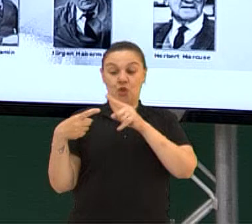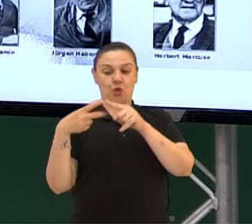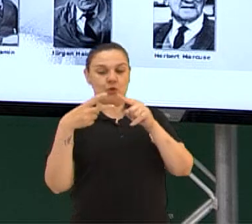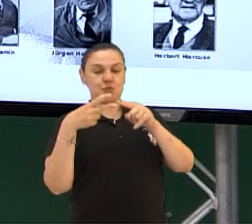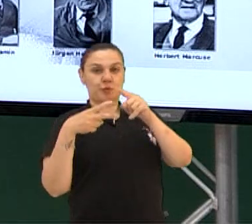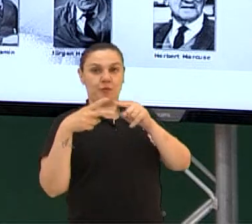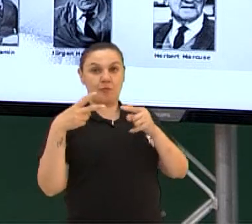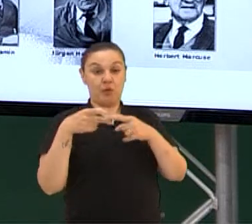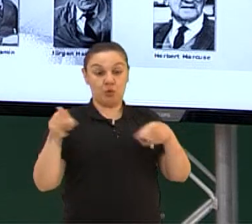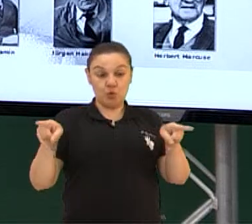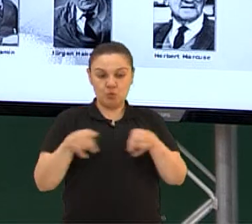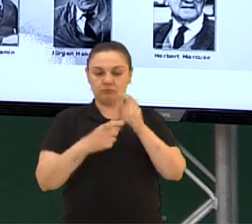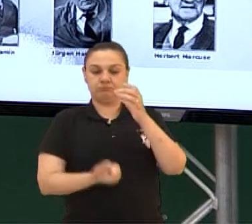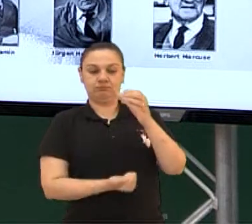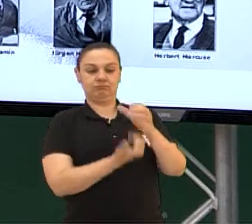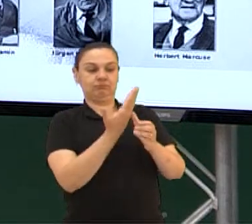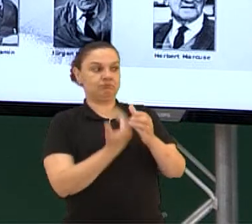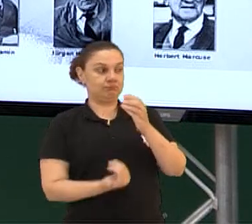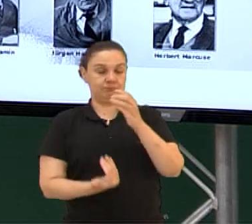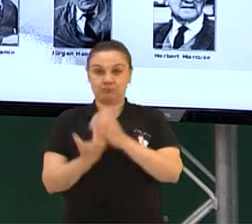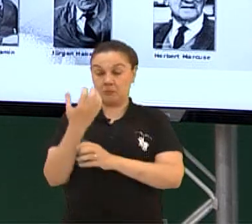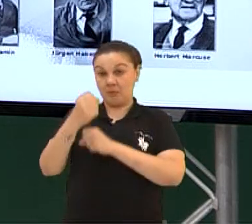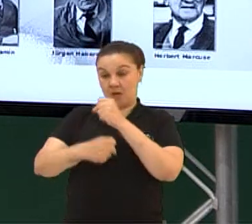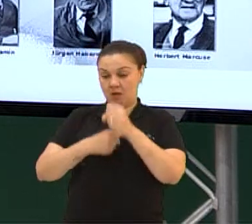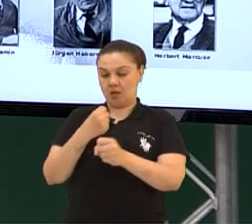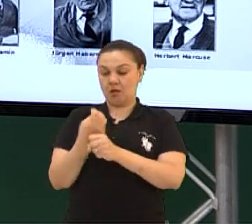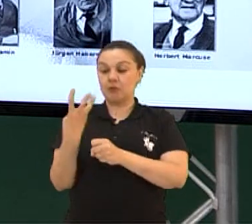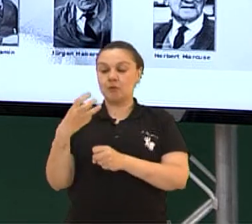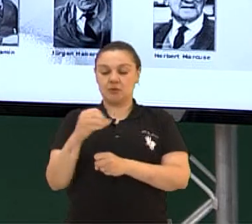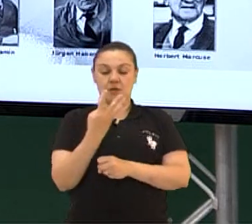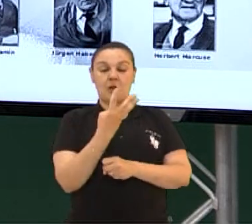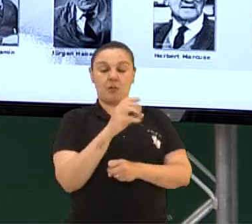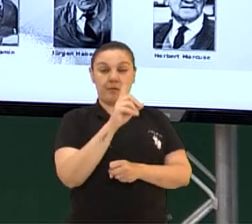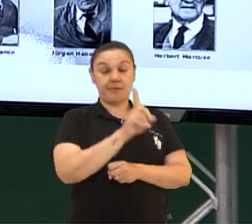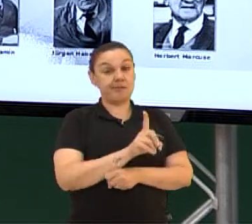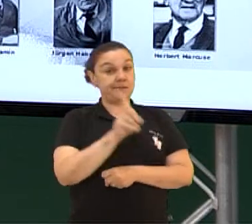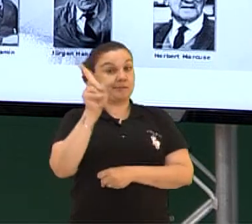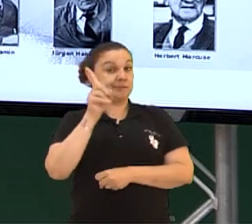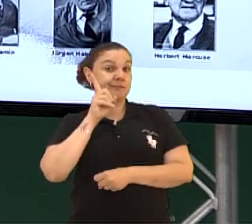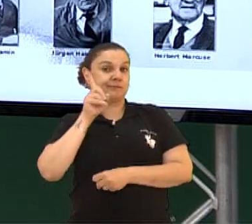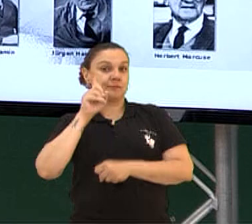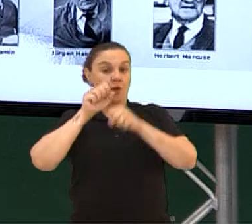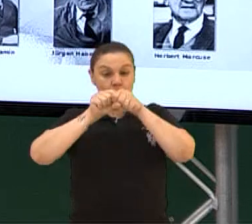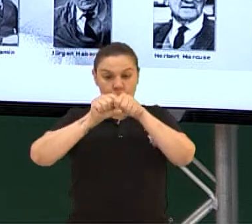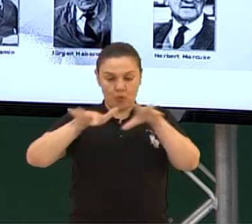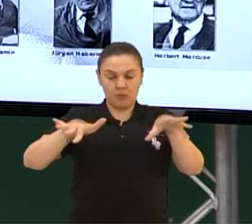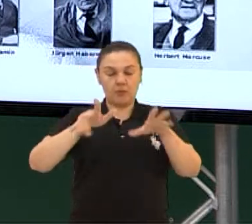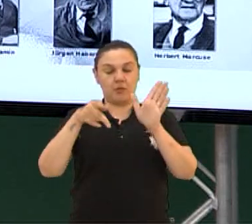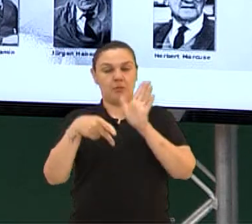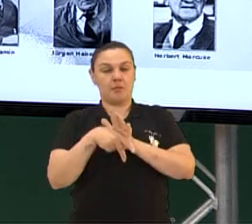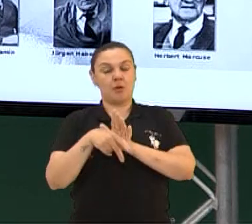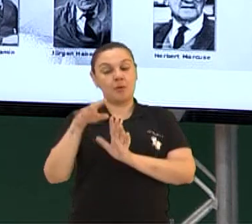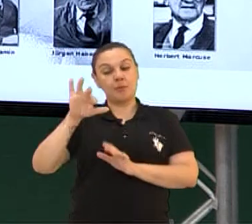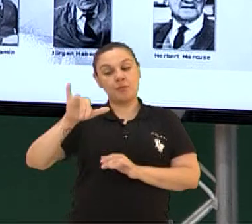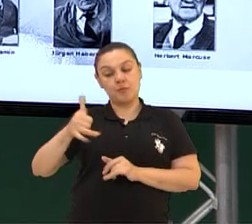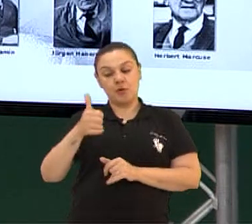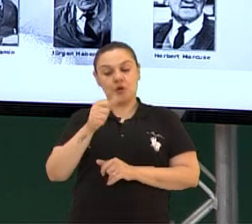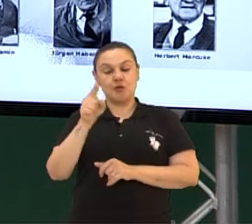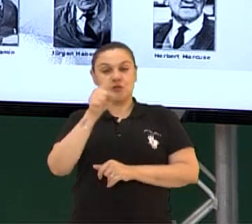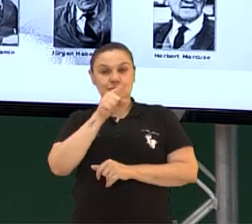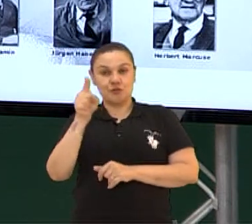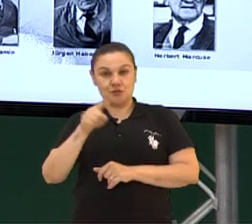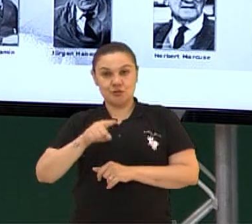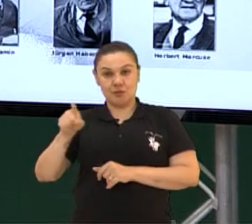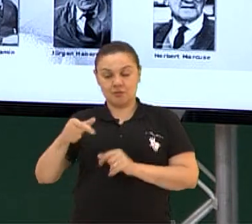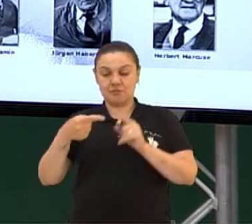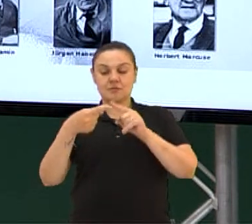movimentos musicais que estavam surgindo nos anos 30 e 40 nos Estados Unidos da América, que estavam ganhando o mundo, que é o jazz, o blues